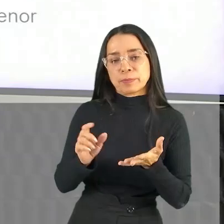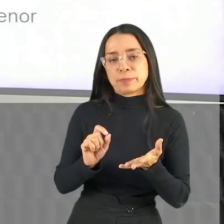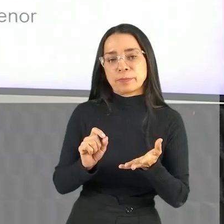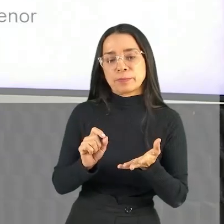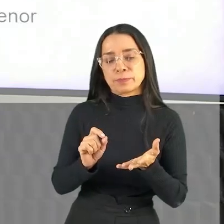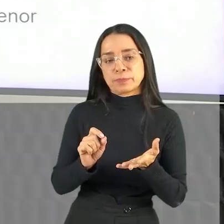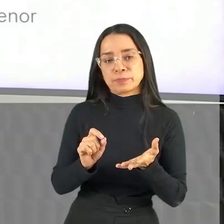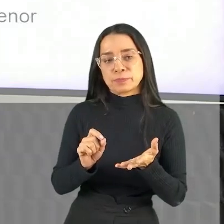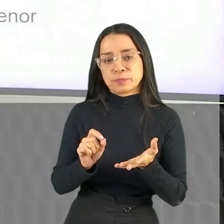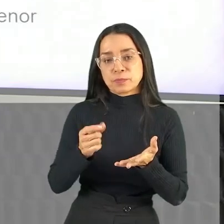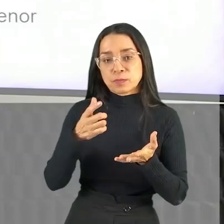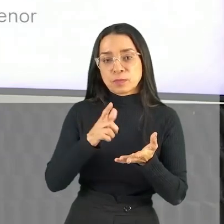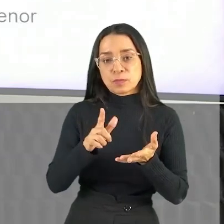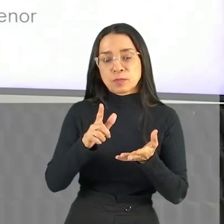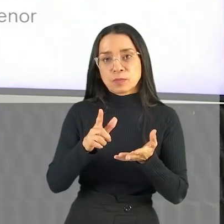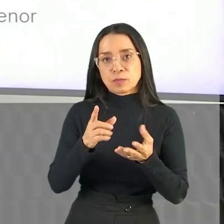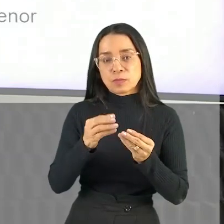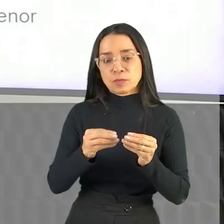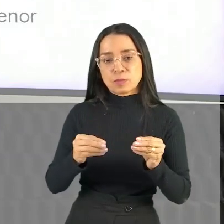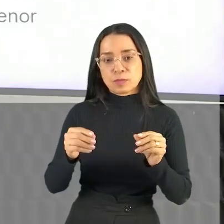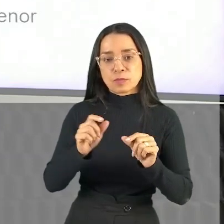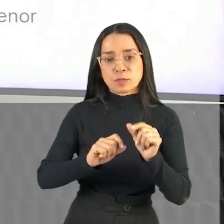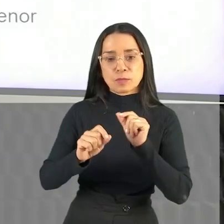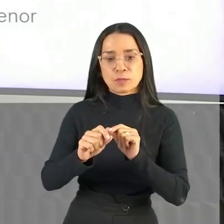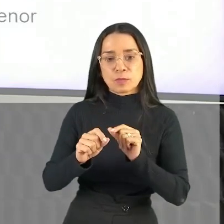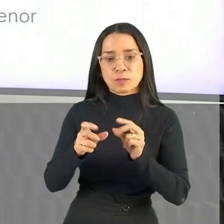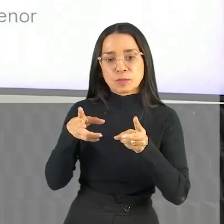Ainda, outros compostos orgânicos são